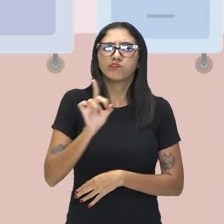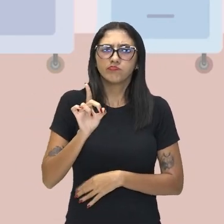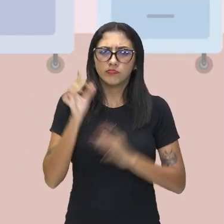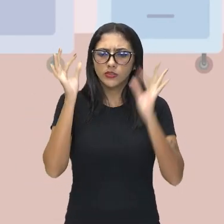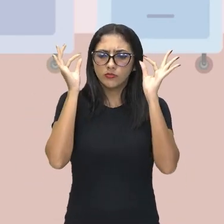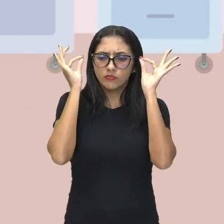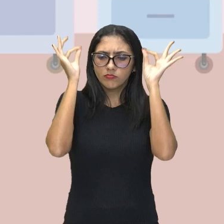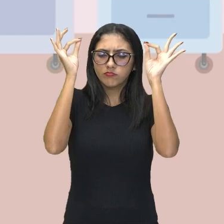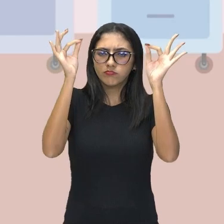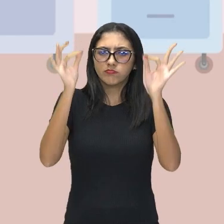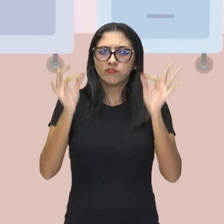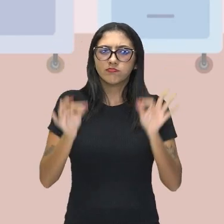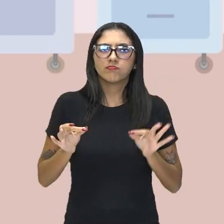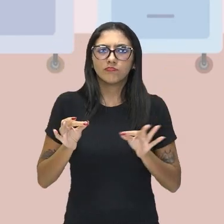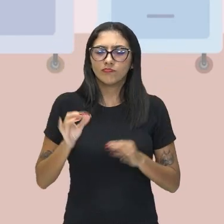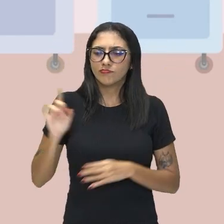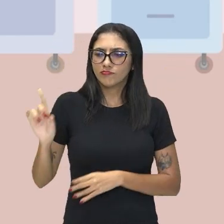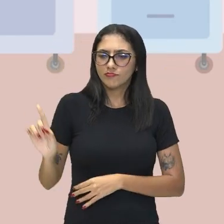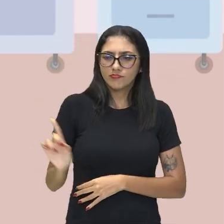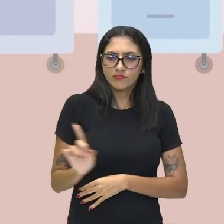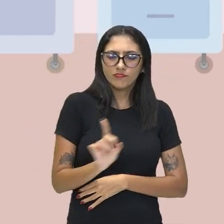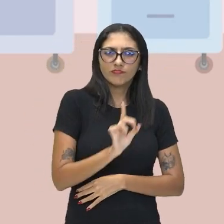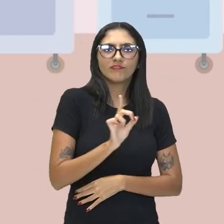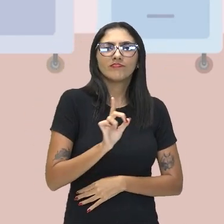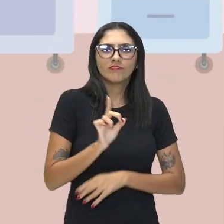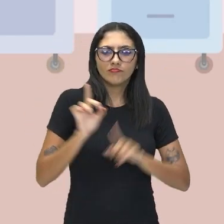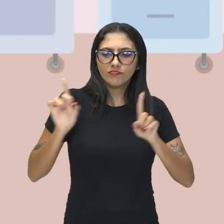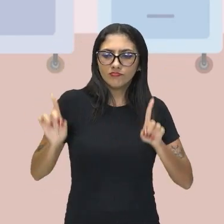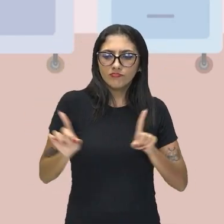de pluma e foi entrando em sua vida.